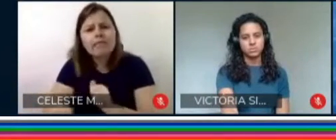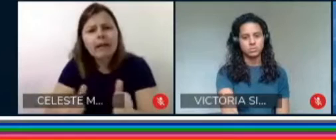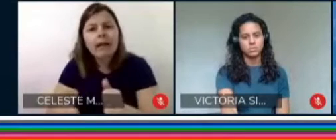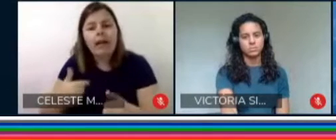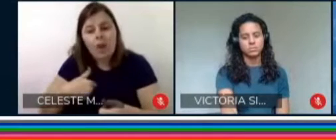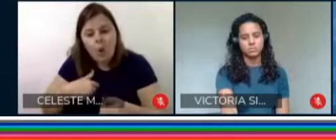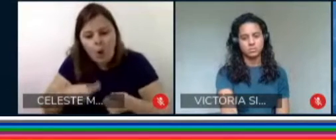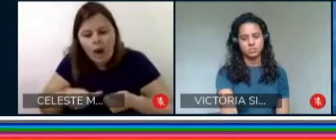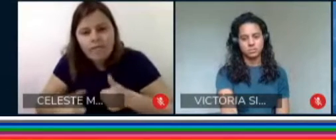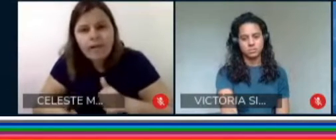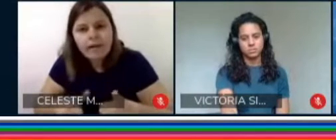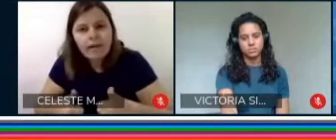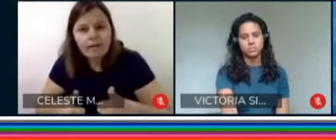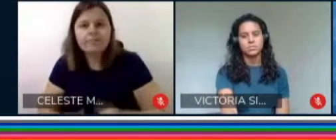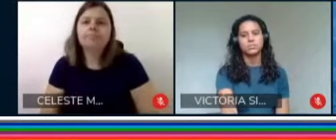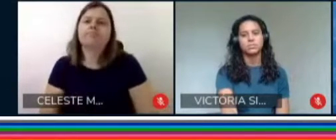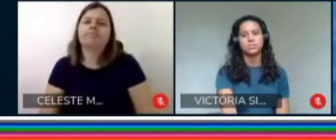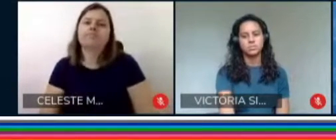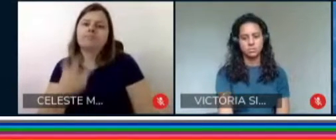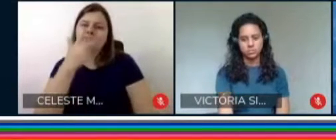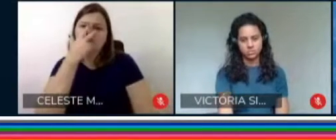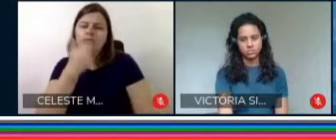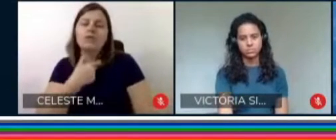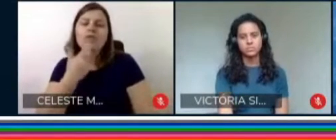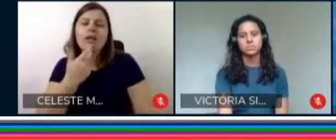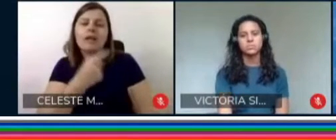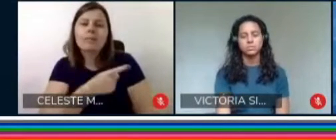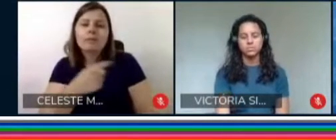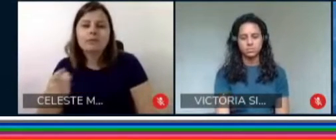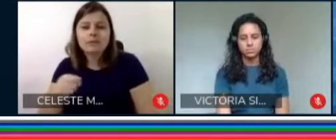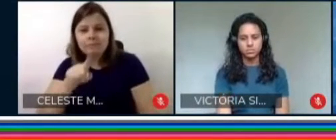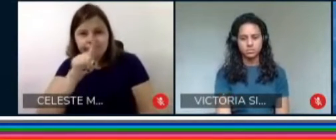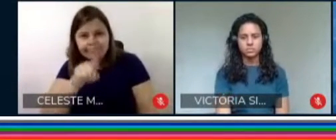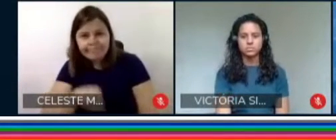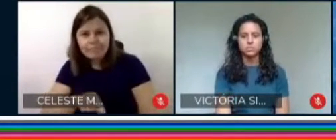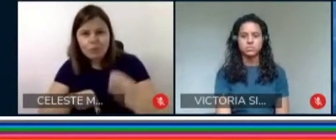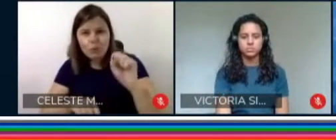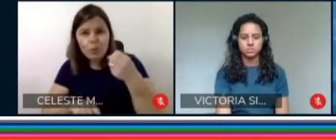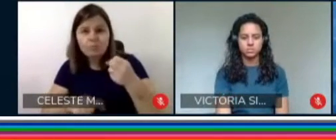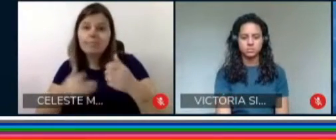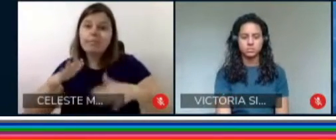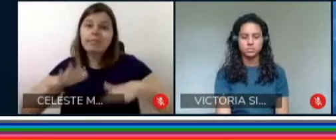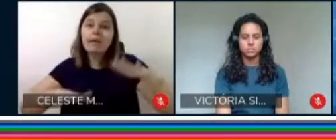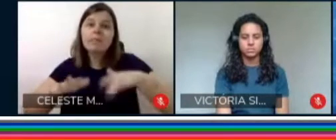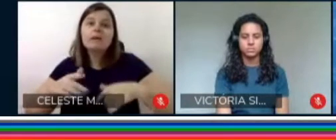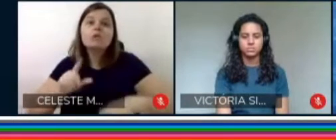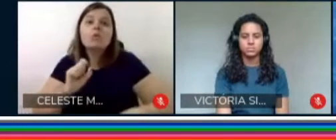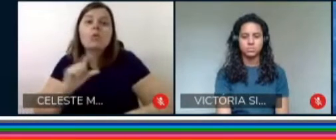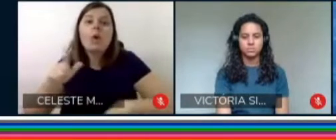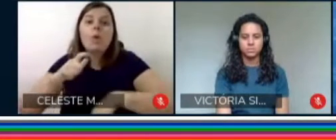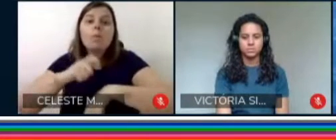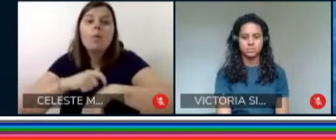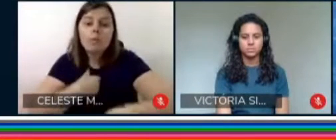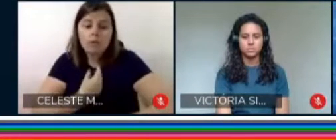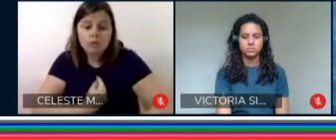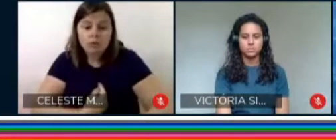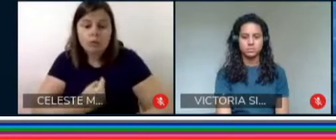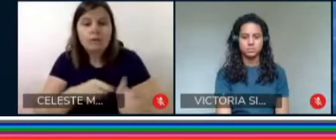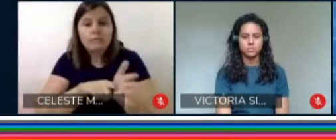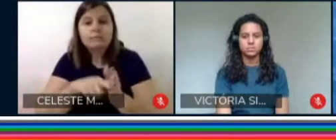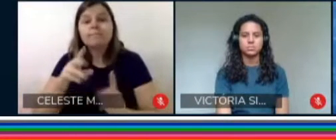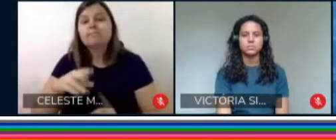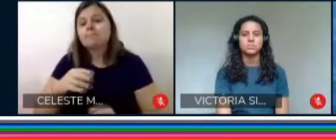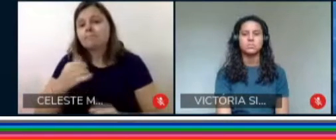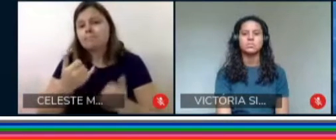avaliar. Como eu falei para vocês, alguns passos dependem do meu momento de pesquisa, como, por exemplo, o